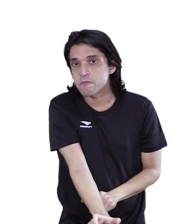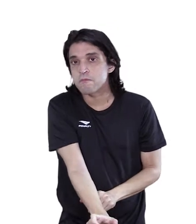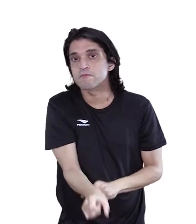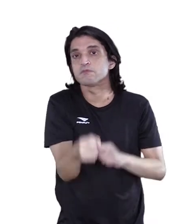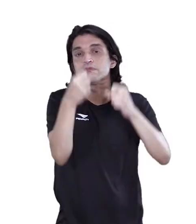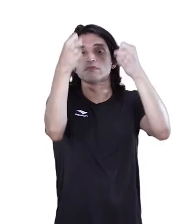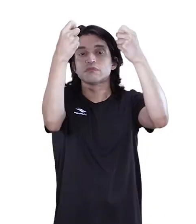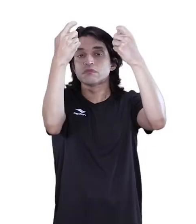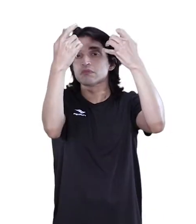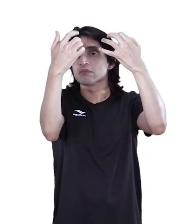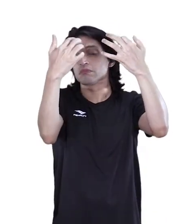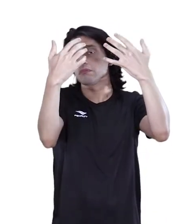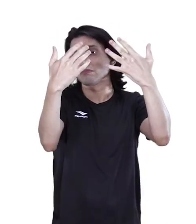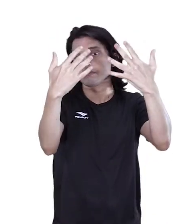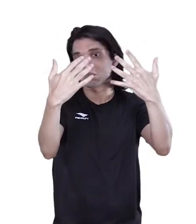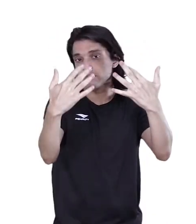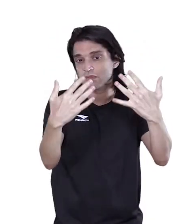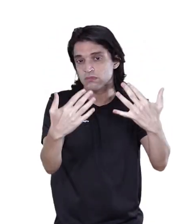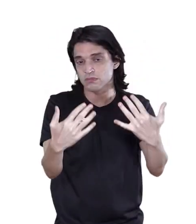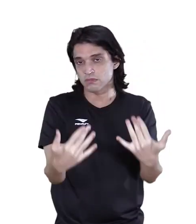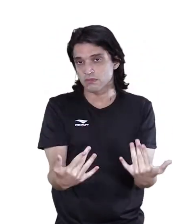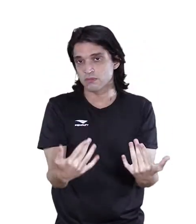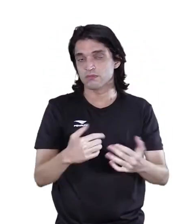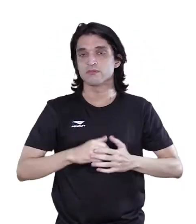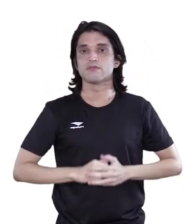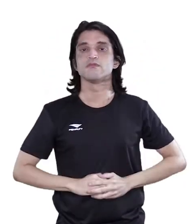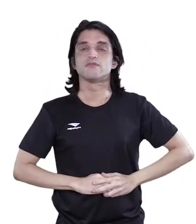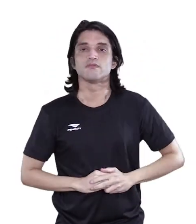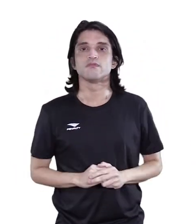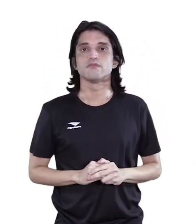detalhes, aquilo ou aquele que se vai descrever.